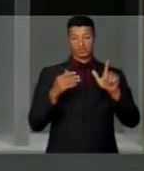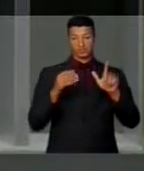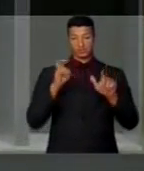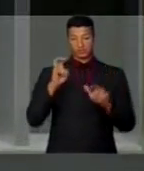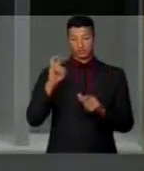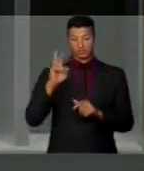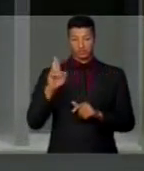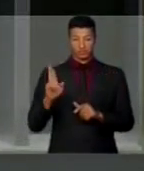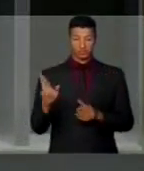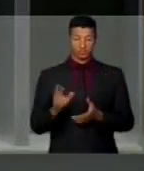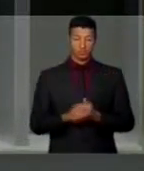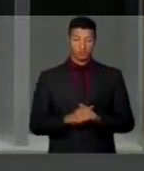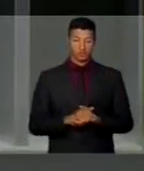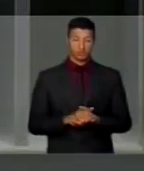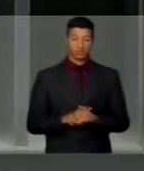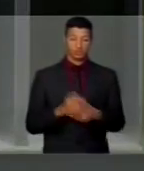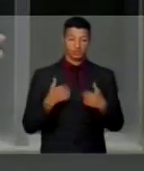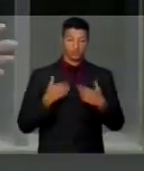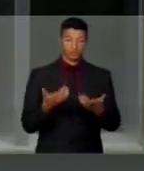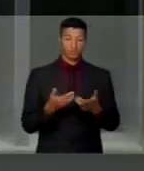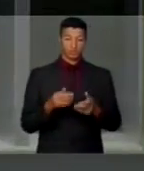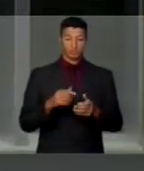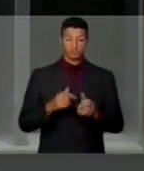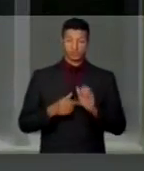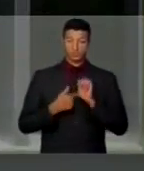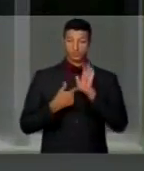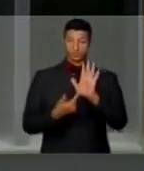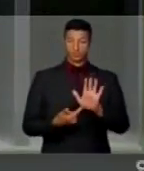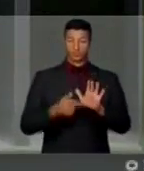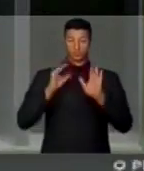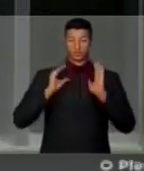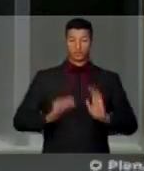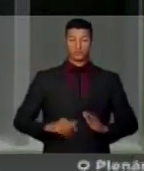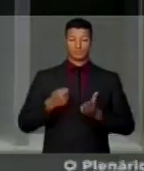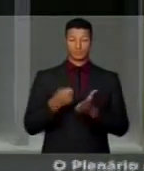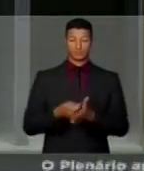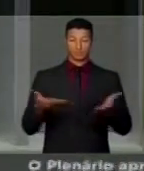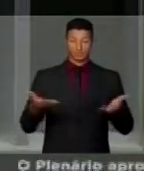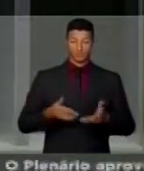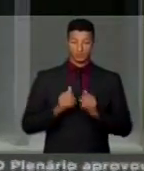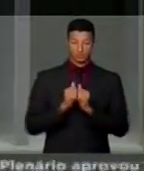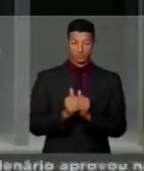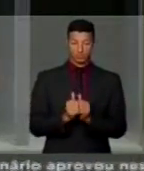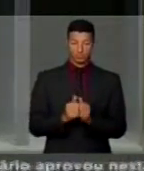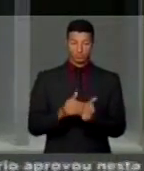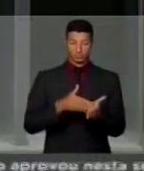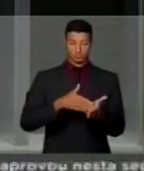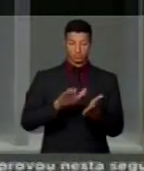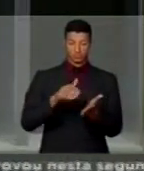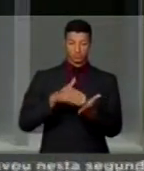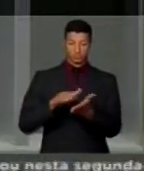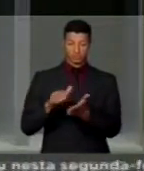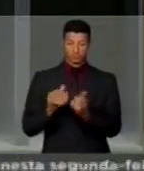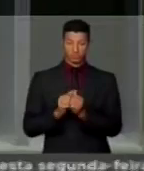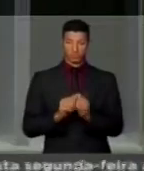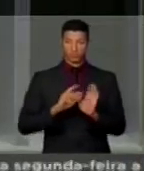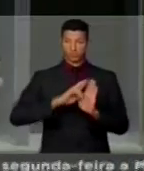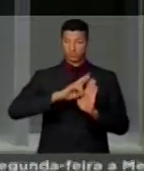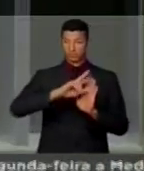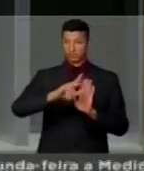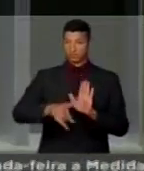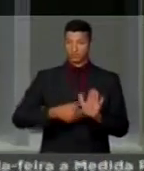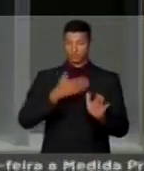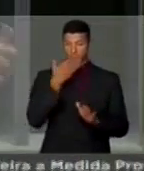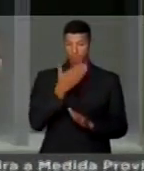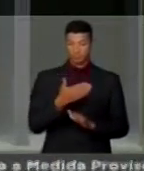até R$5. Quero me dirigir ao cidadão que paga hoje com a demissão, com as centenas e